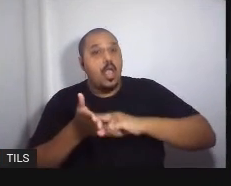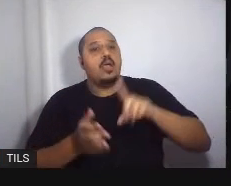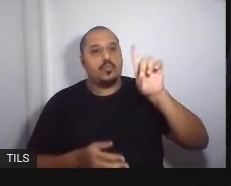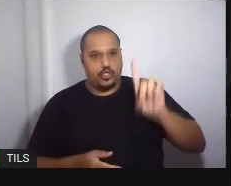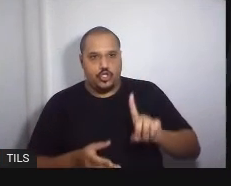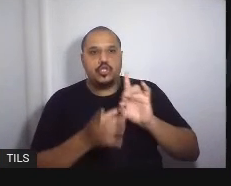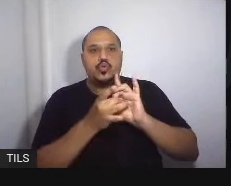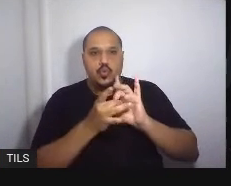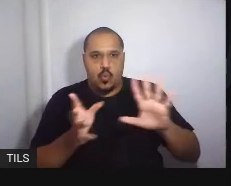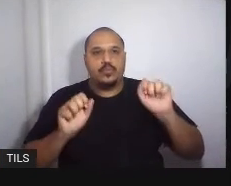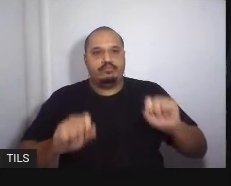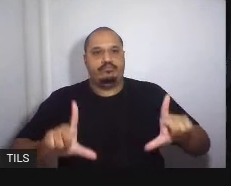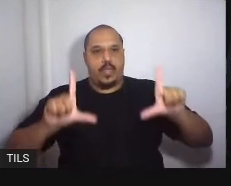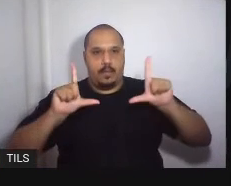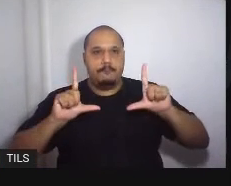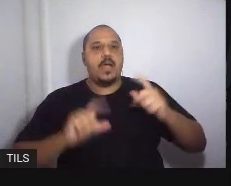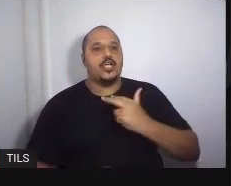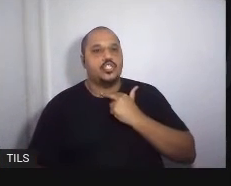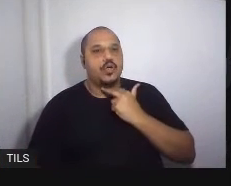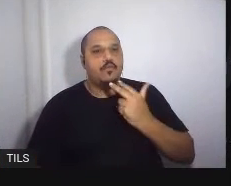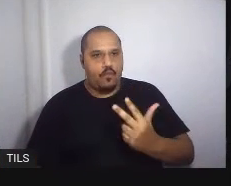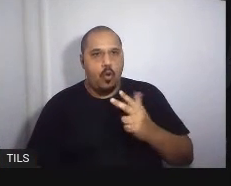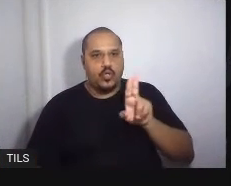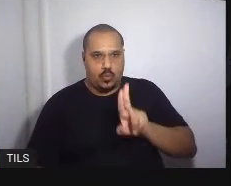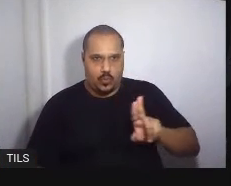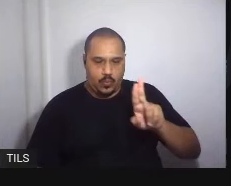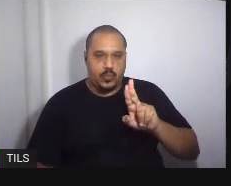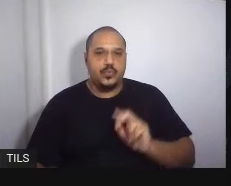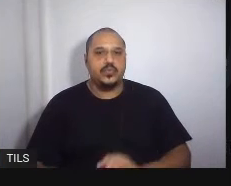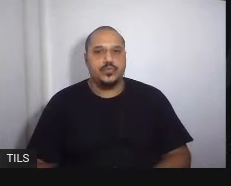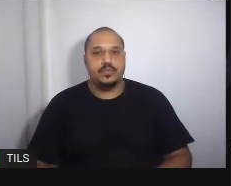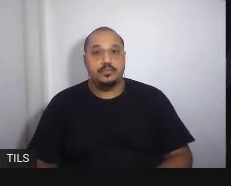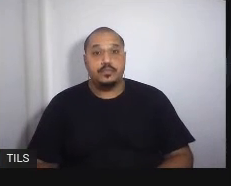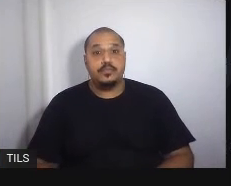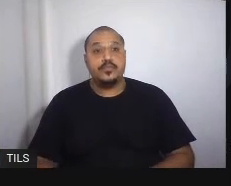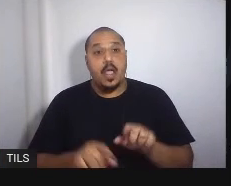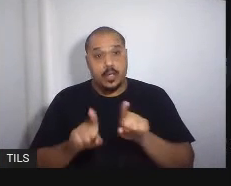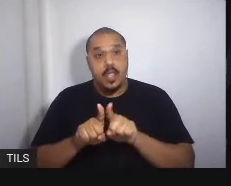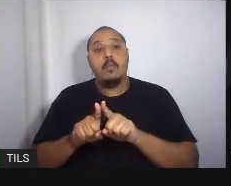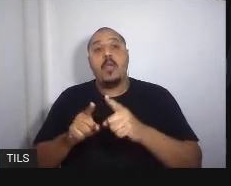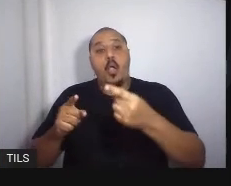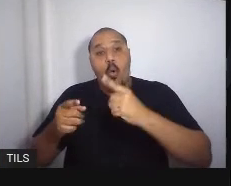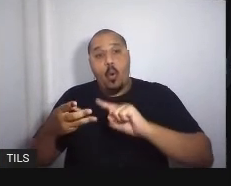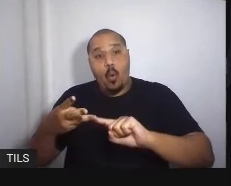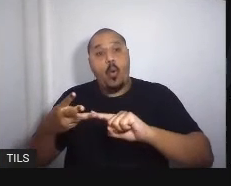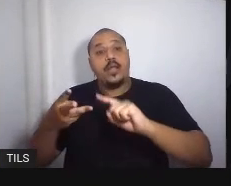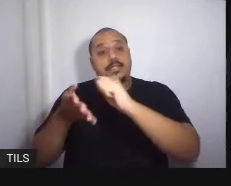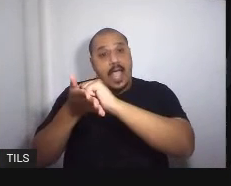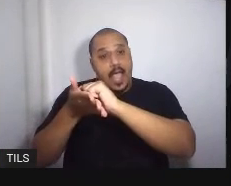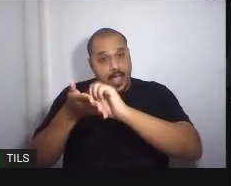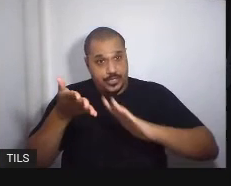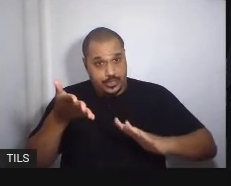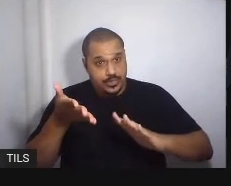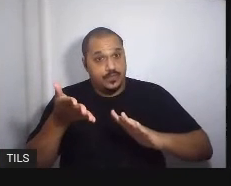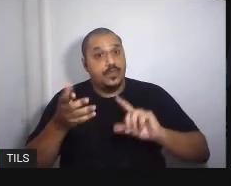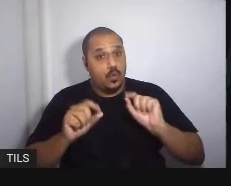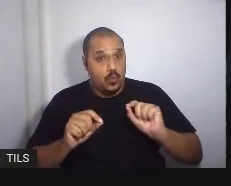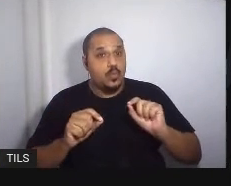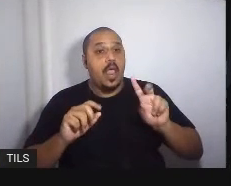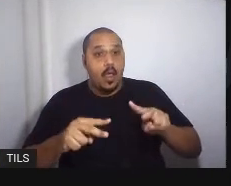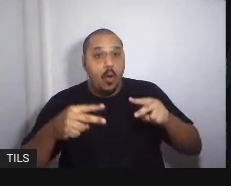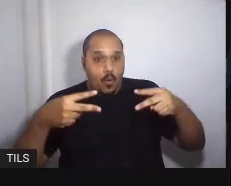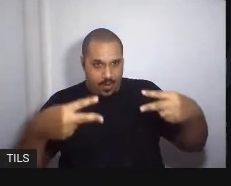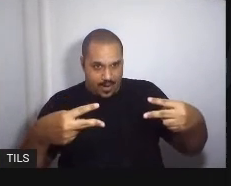imagem e voz, e uma atividade para eles fazerem a entrega do link